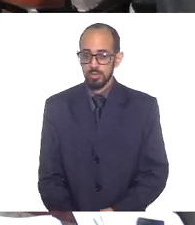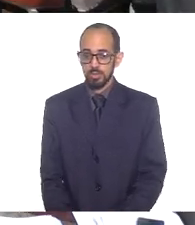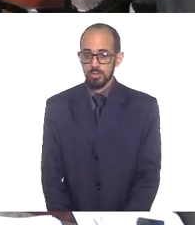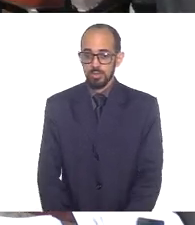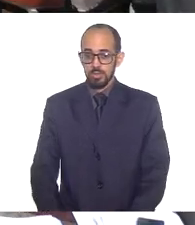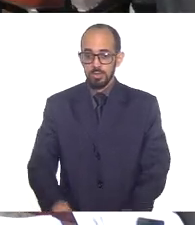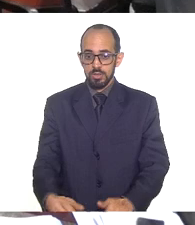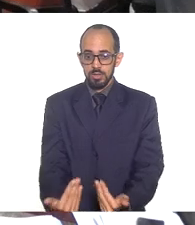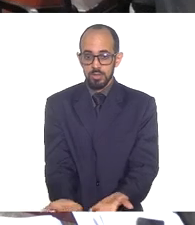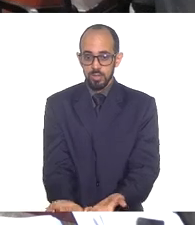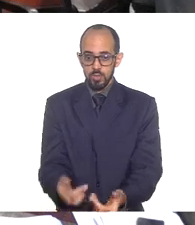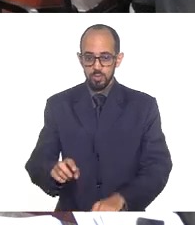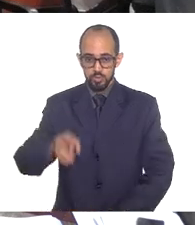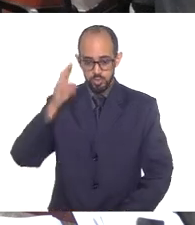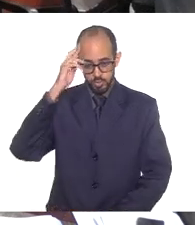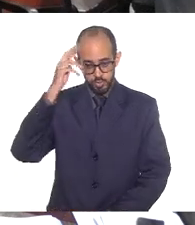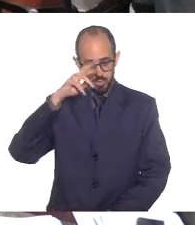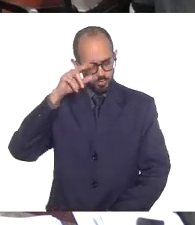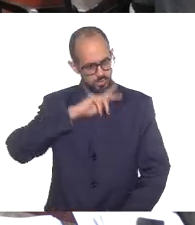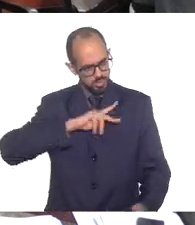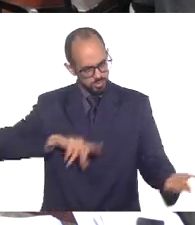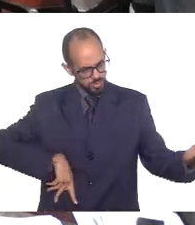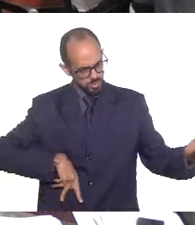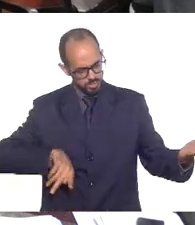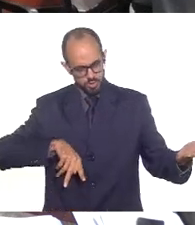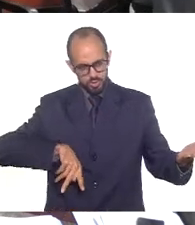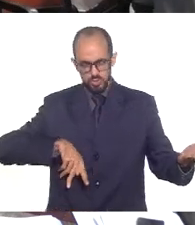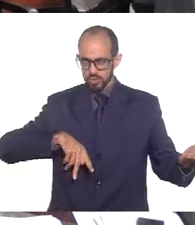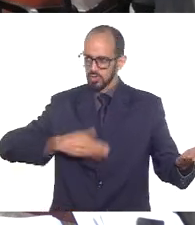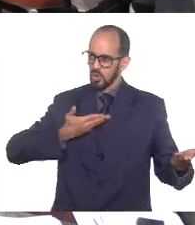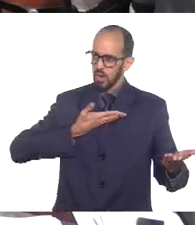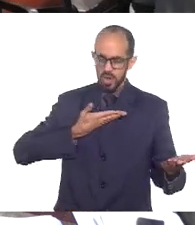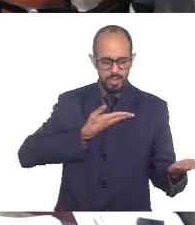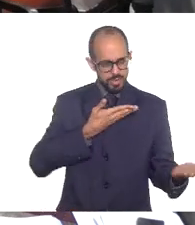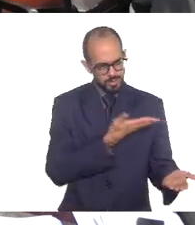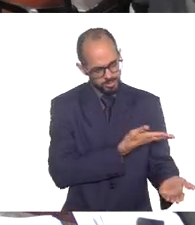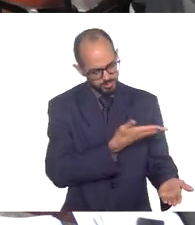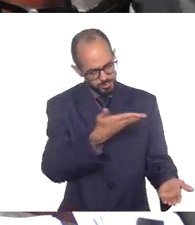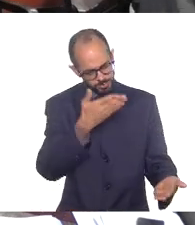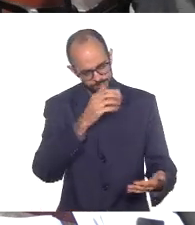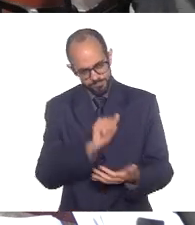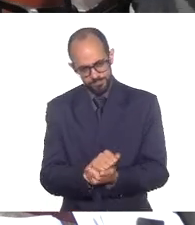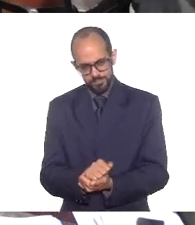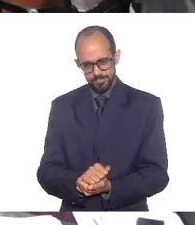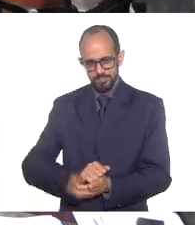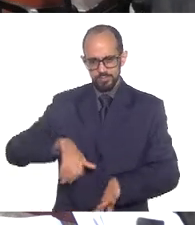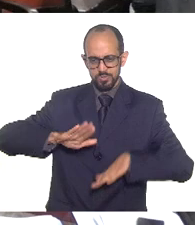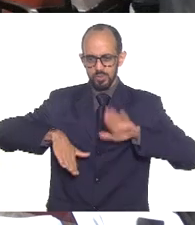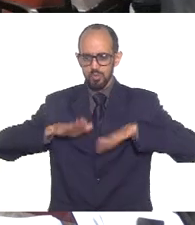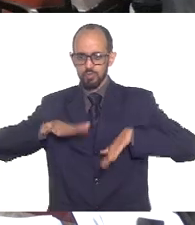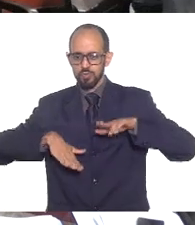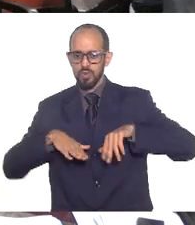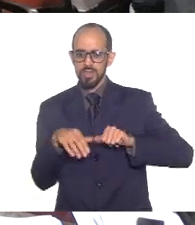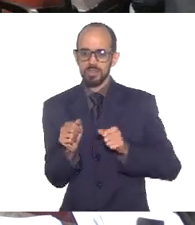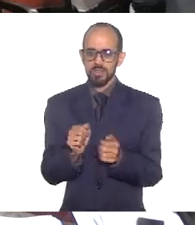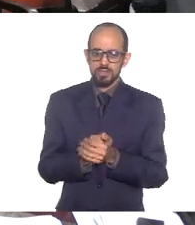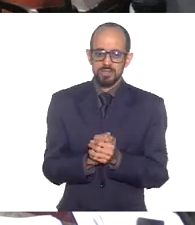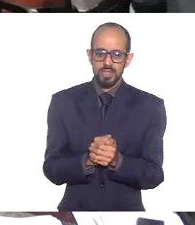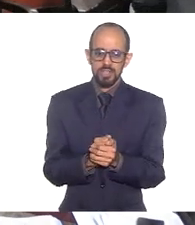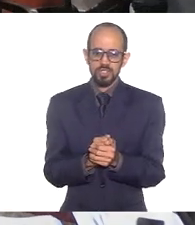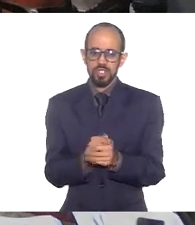o senhor presidente e nobres colegas e talvez seja aqui uma das